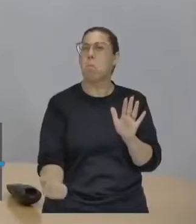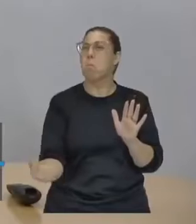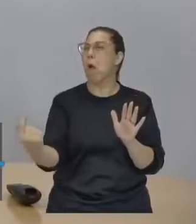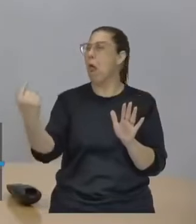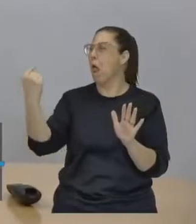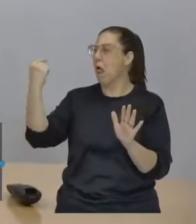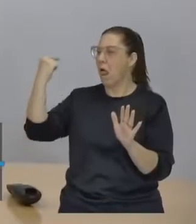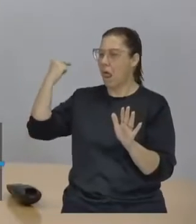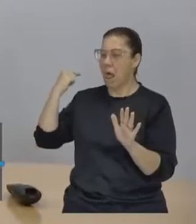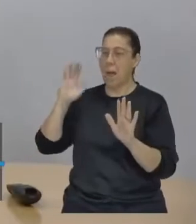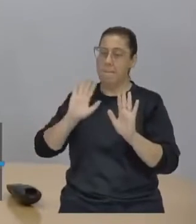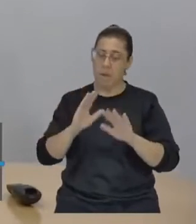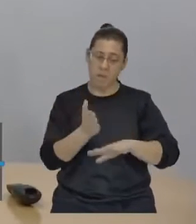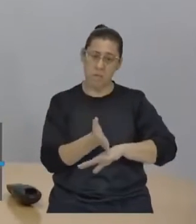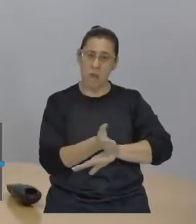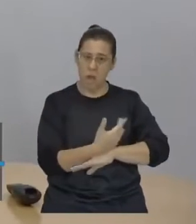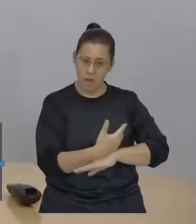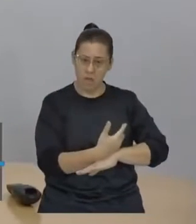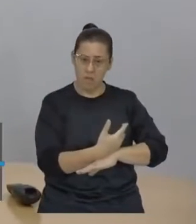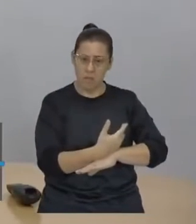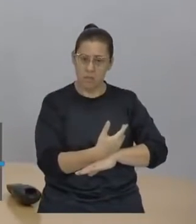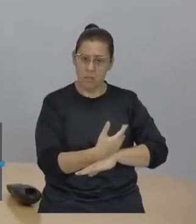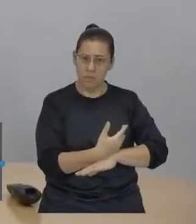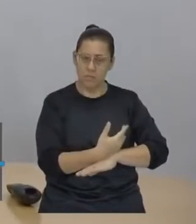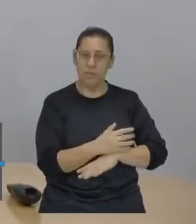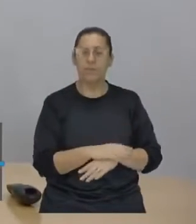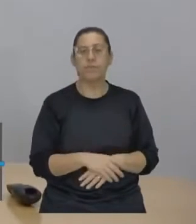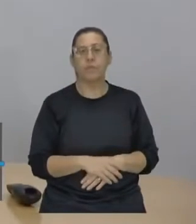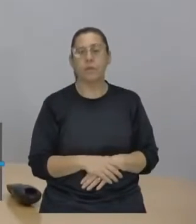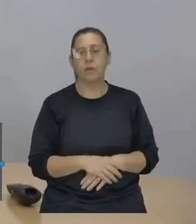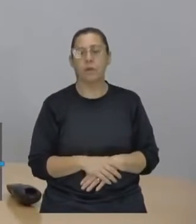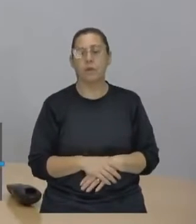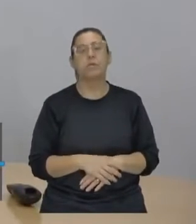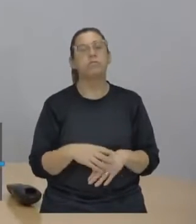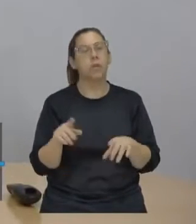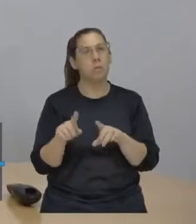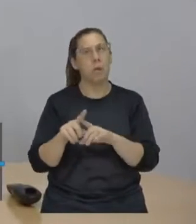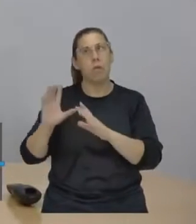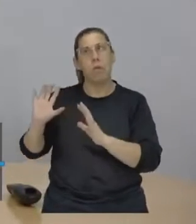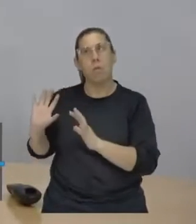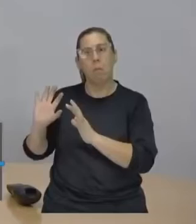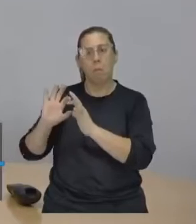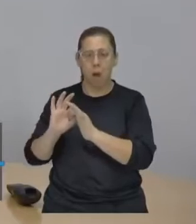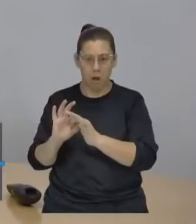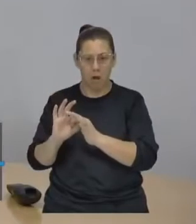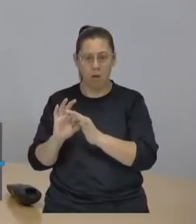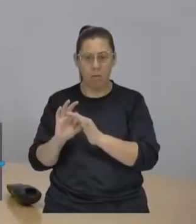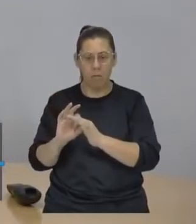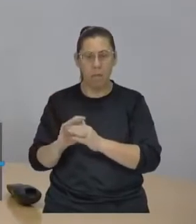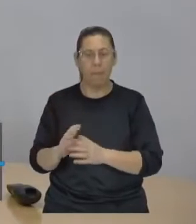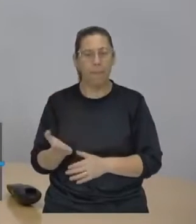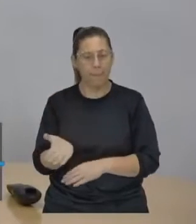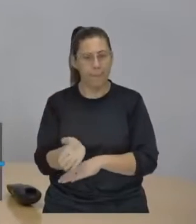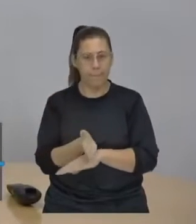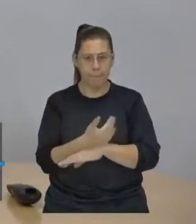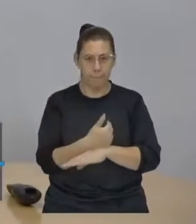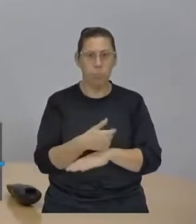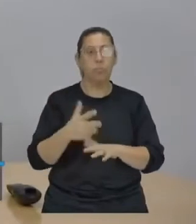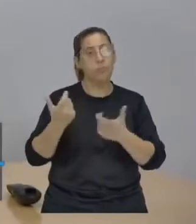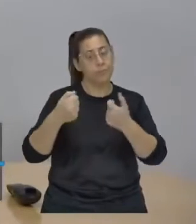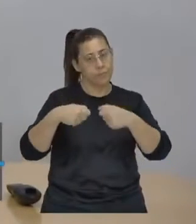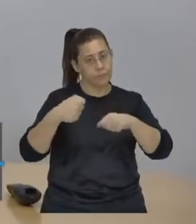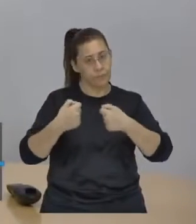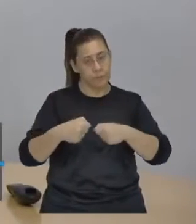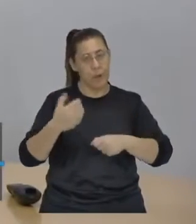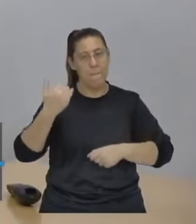passado, mas anterior a esse passado, eu vou também incluir esse fato. Então, esse fato que é anterior precisa estar